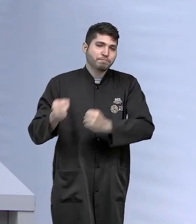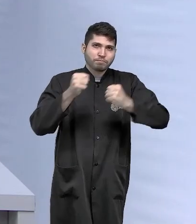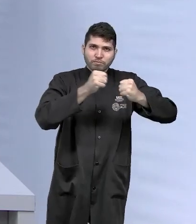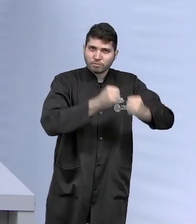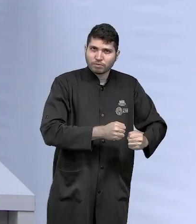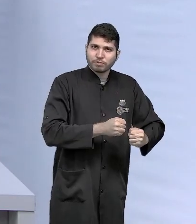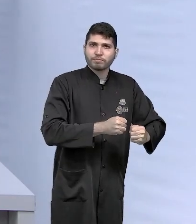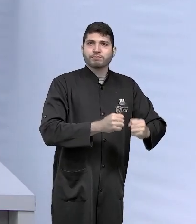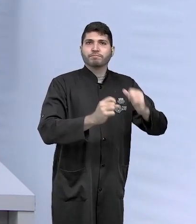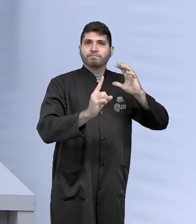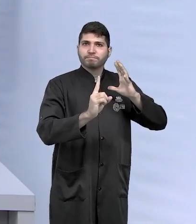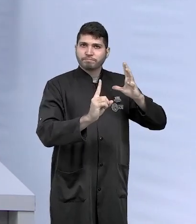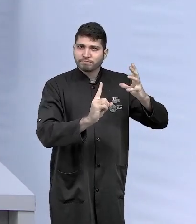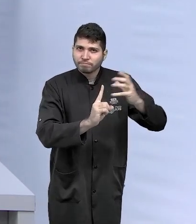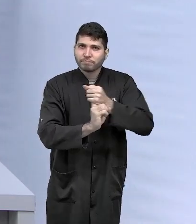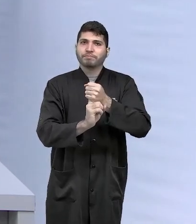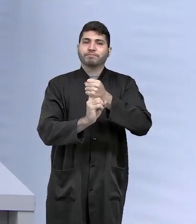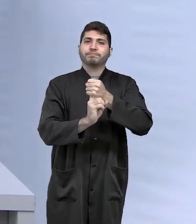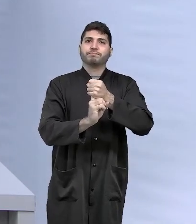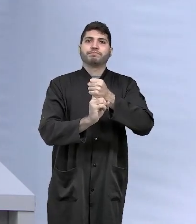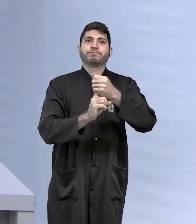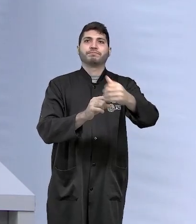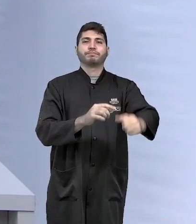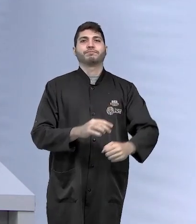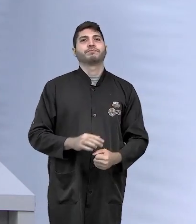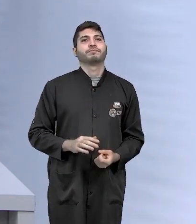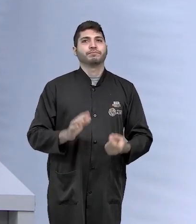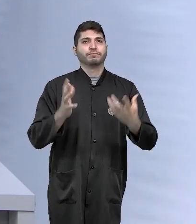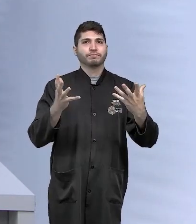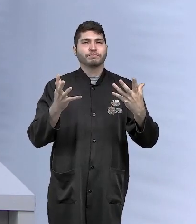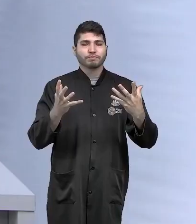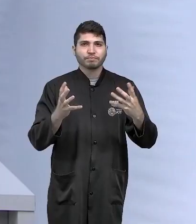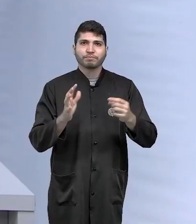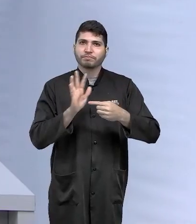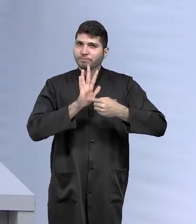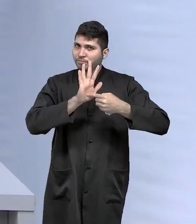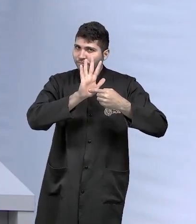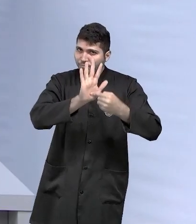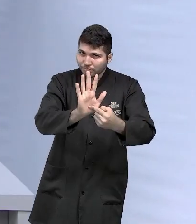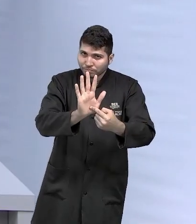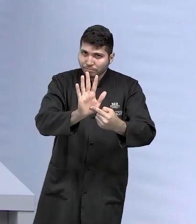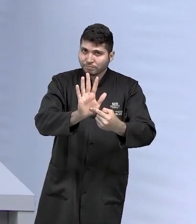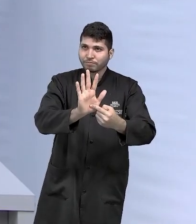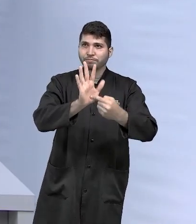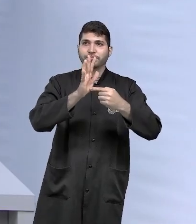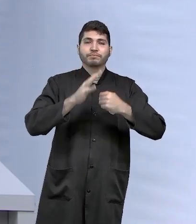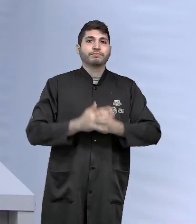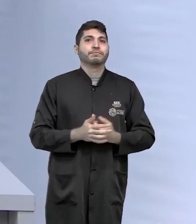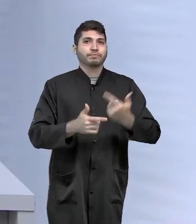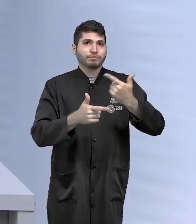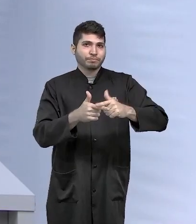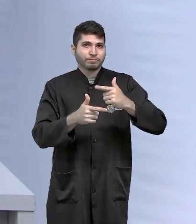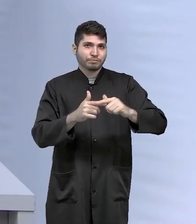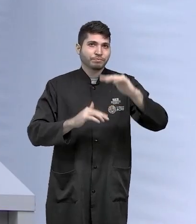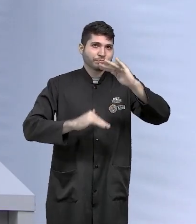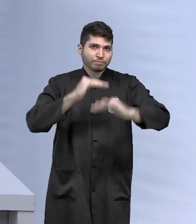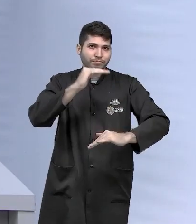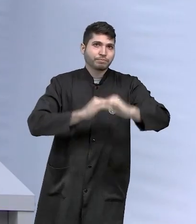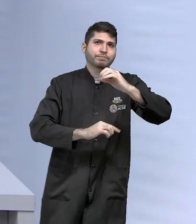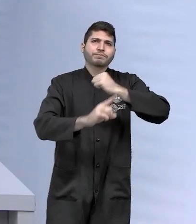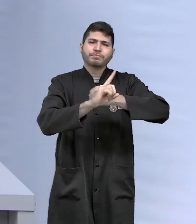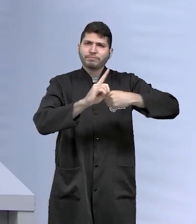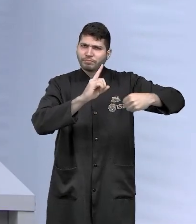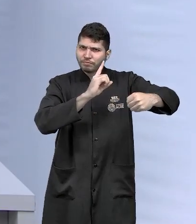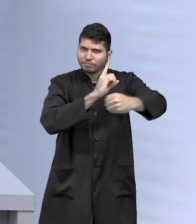objetivo dessa nossa aula é mostrar para você, aluno aí de casa, que os problemas de desigualdades sociais que